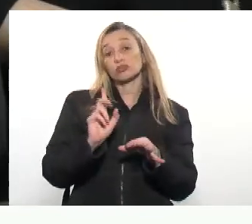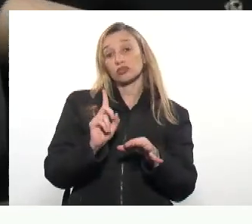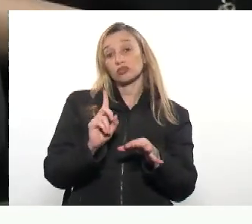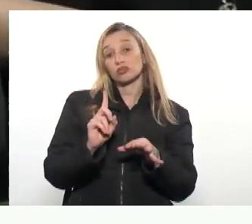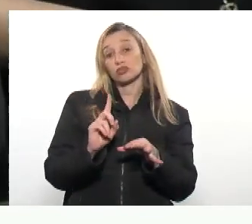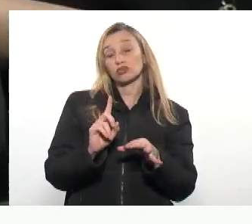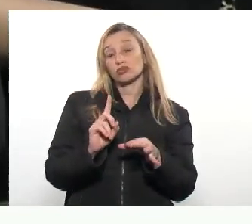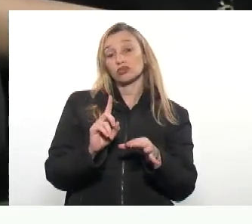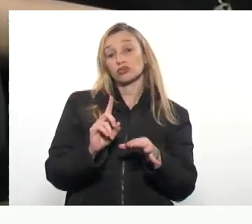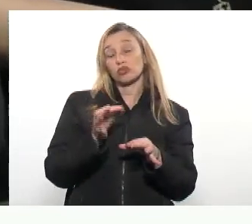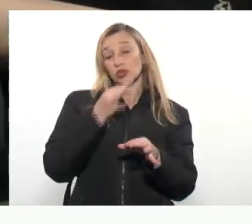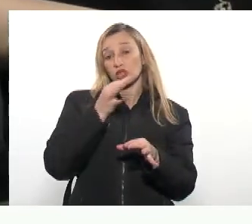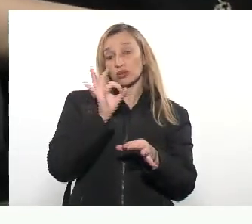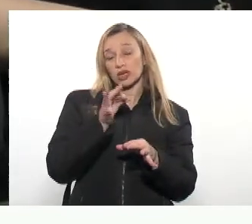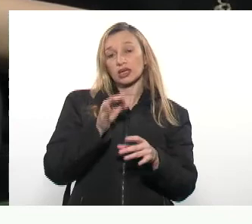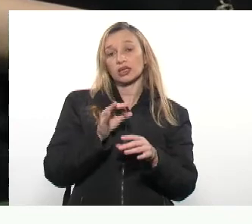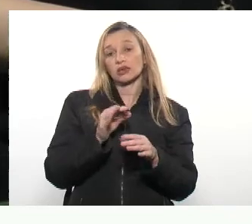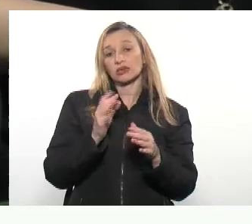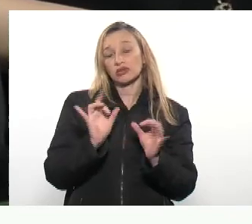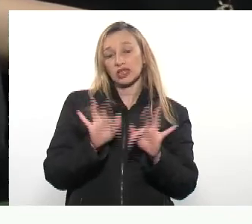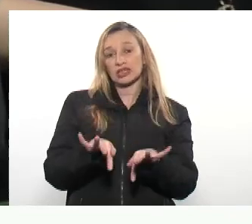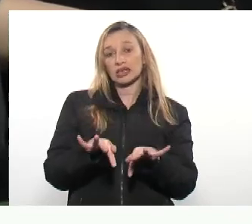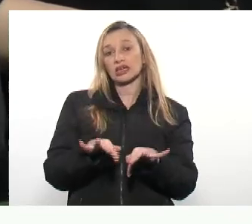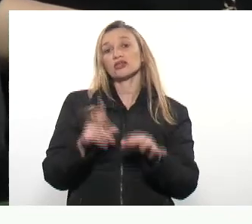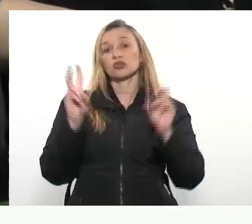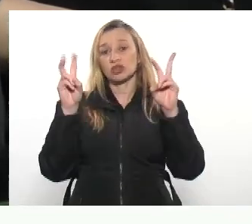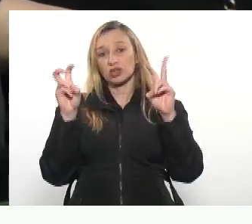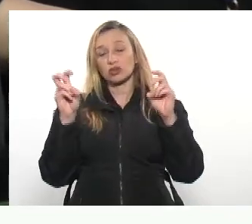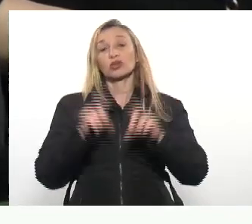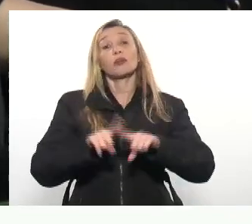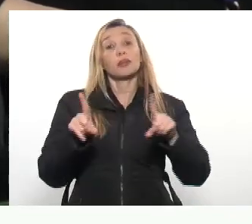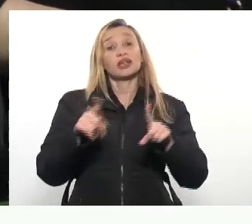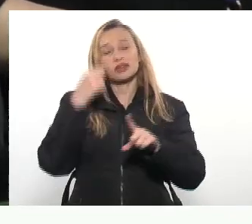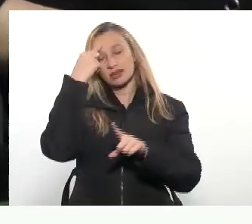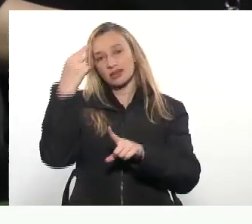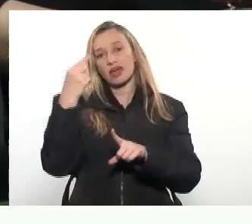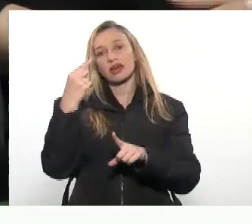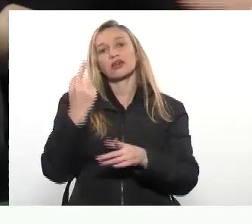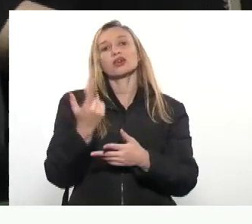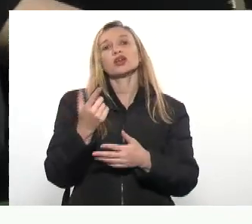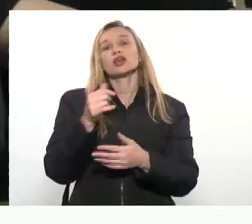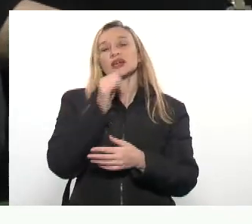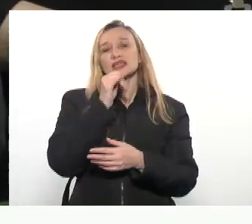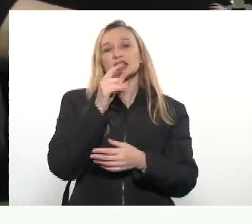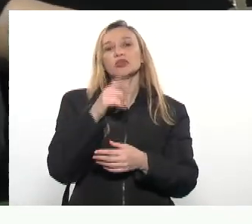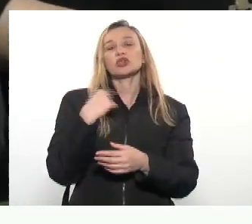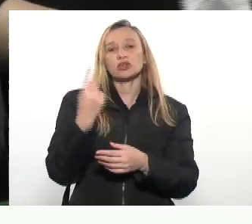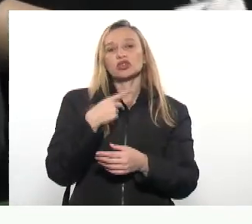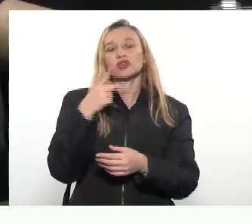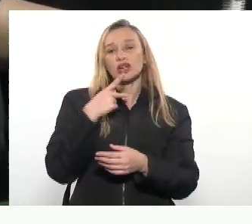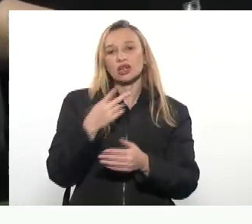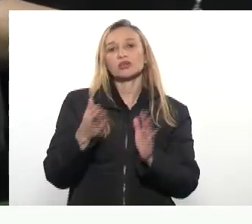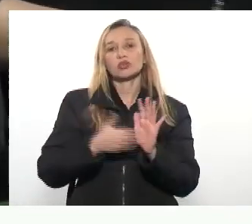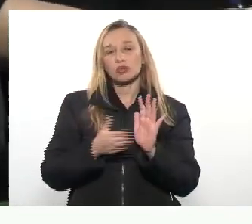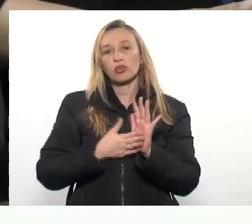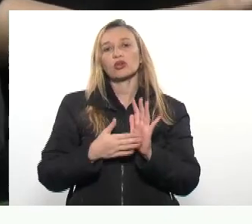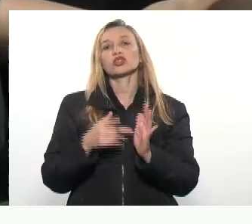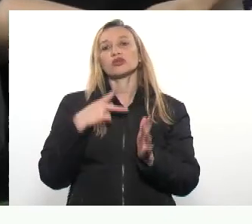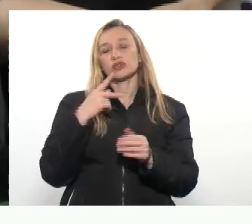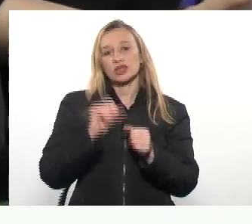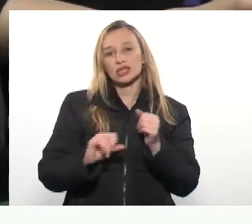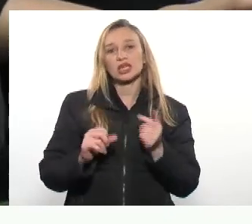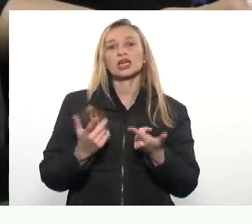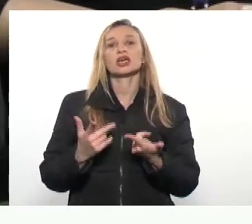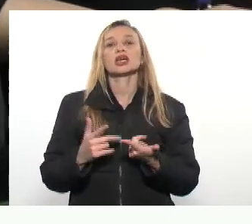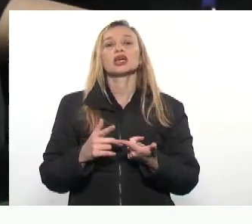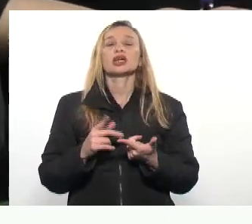pronta e acabada sobre isso, mas a ideia, exemplo do que fizemos na tarifa, né, o que estamos propondo fazer na tarifa,